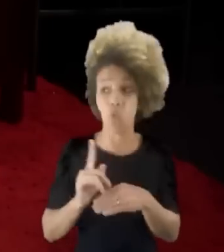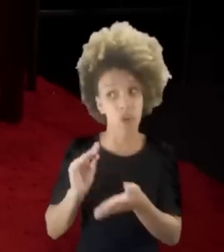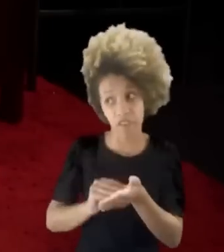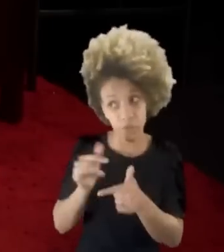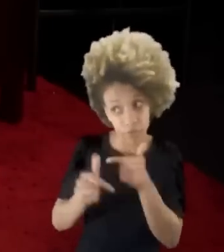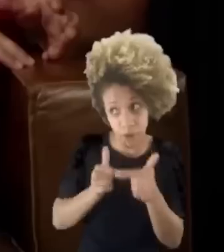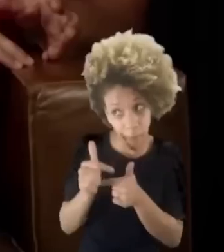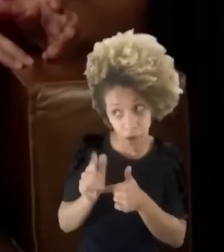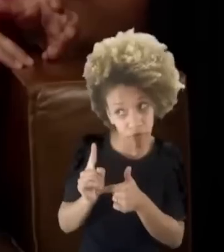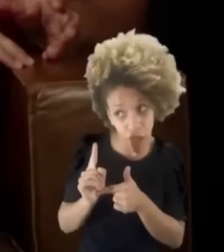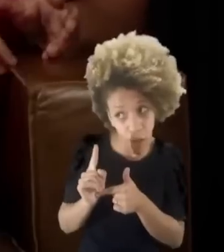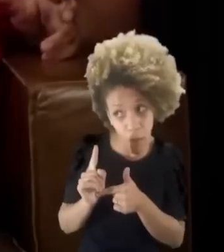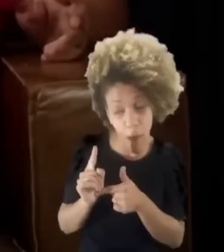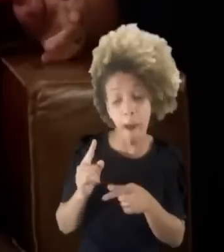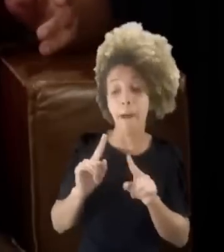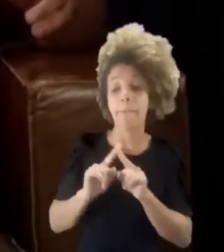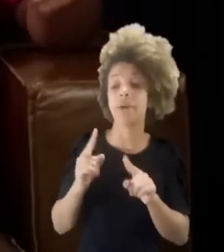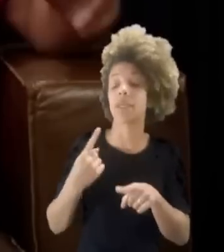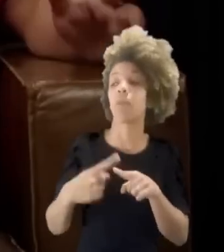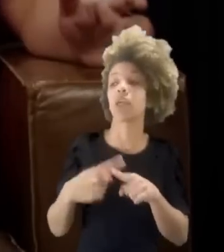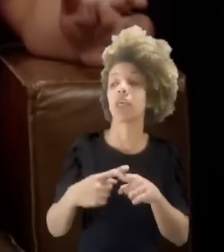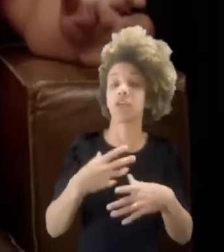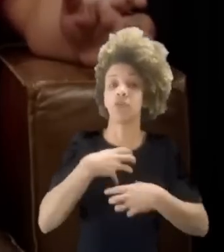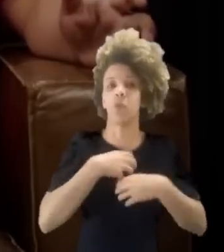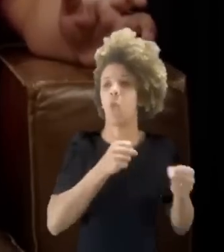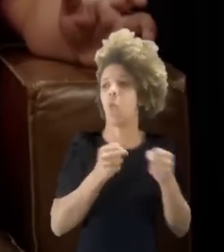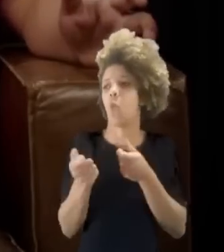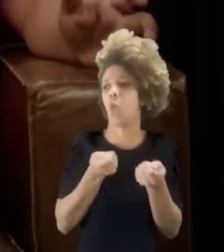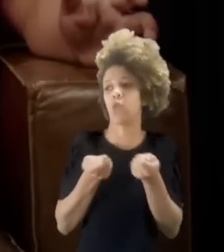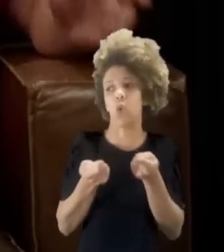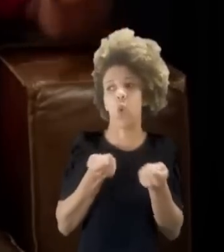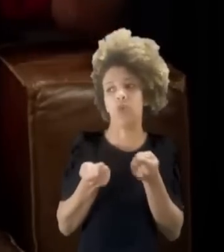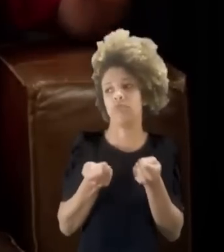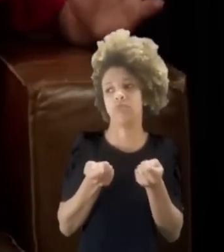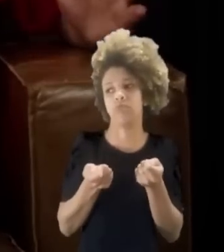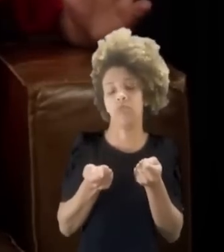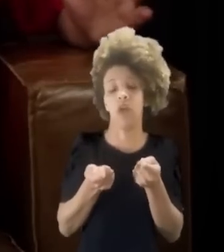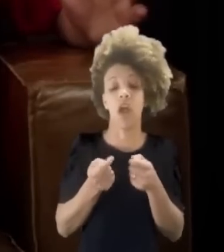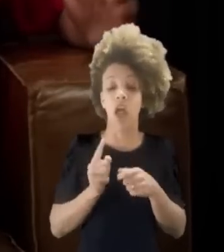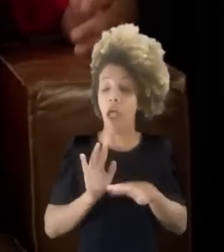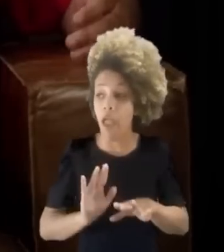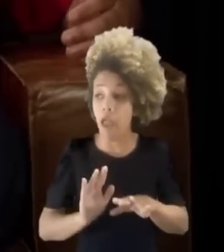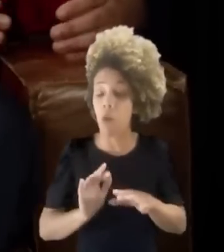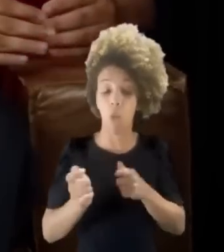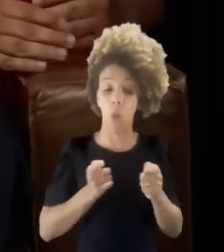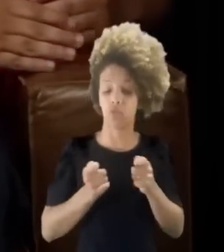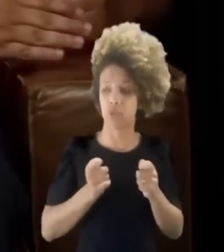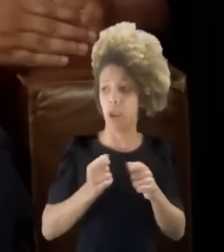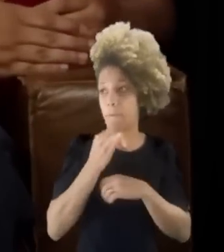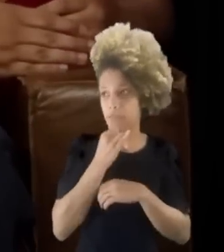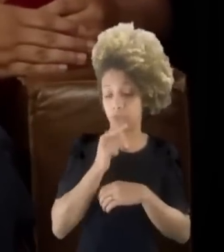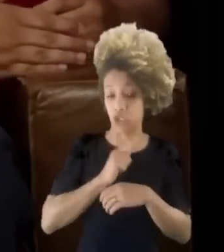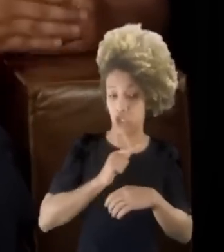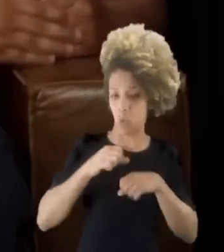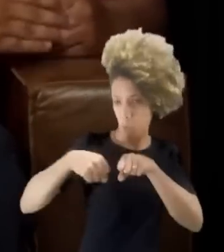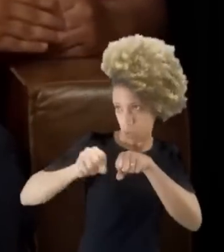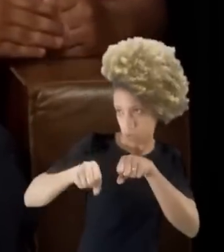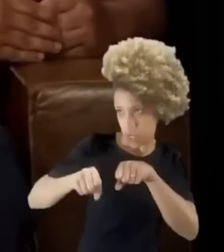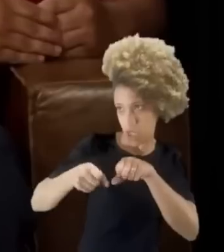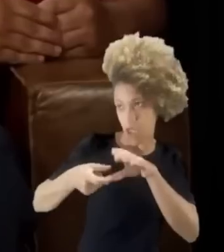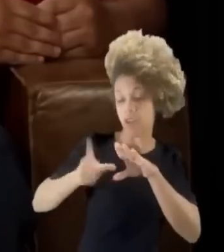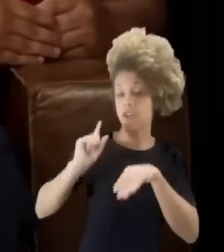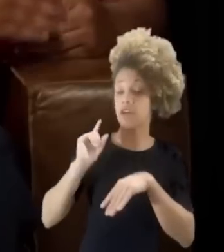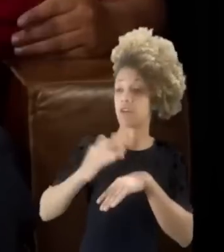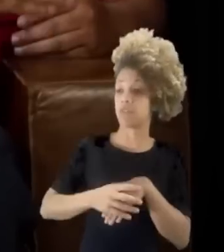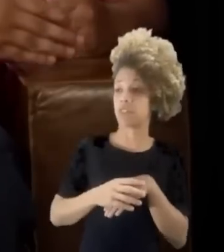emprego não é só por causa disso é por causa de uma sensação de poder mano é por causa de uma sensação de poder então Ou seja você tinha um entregador que antigamente